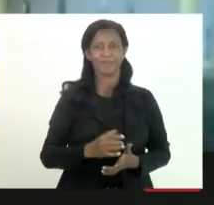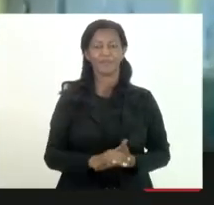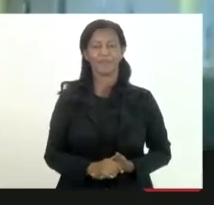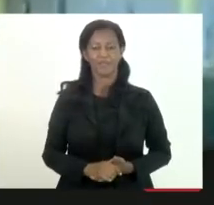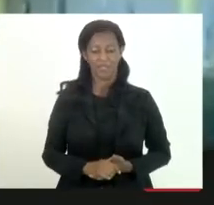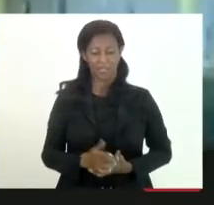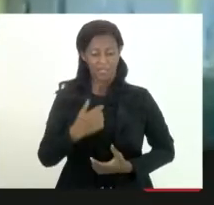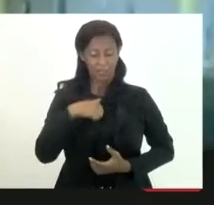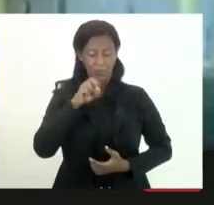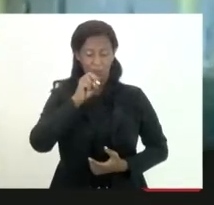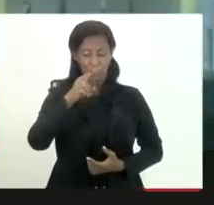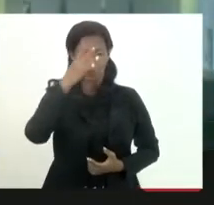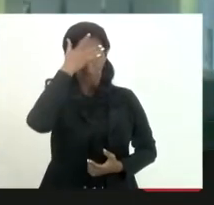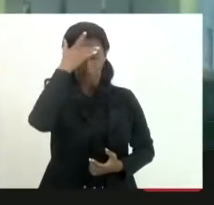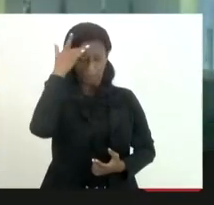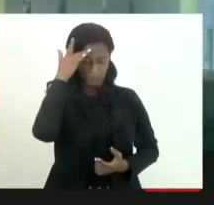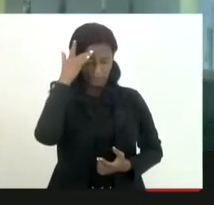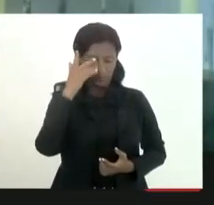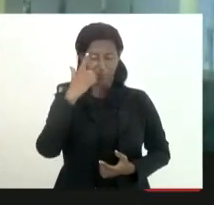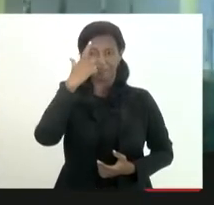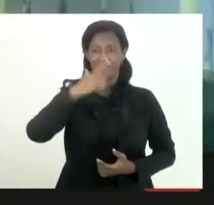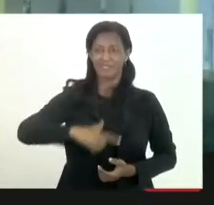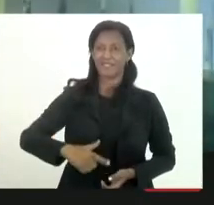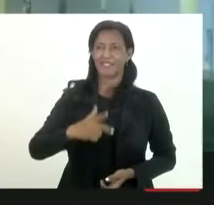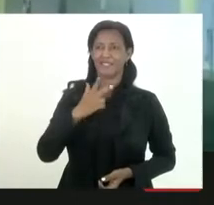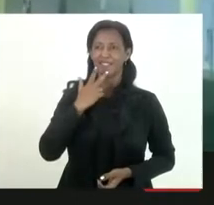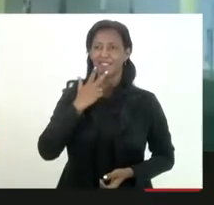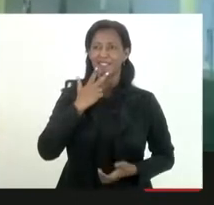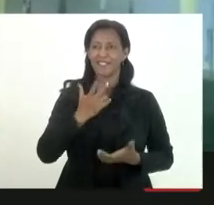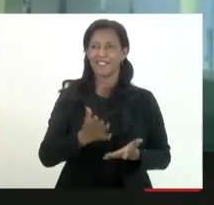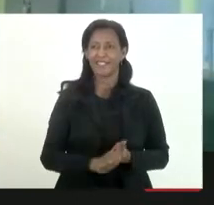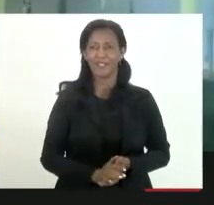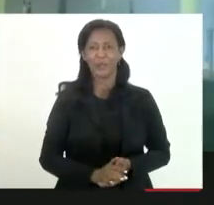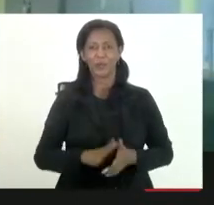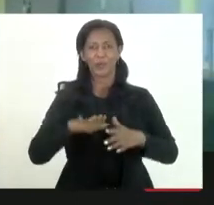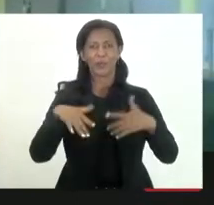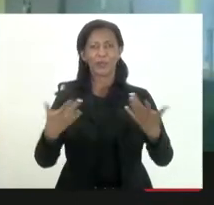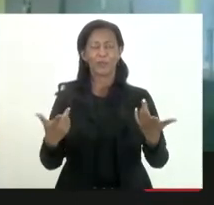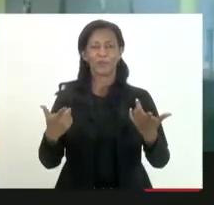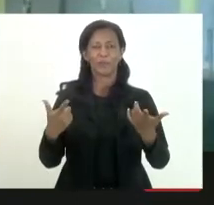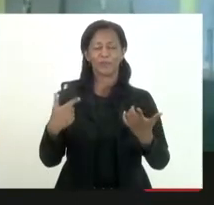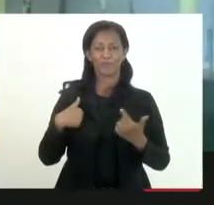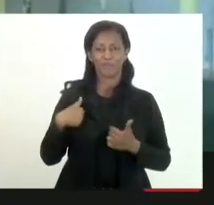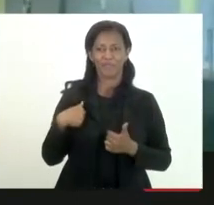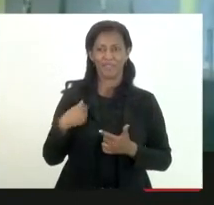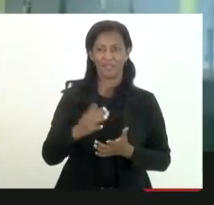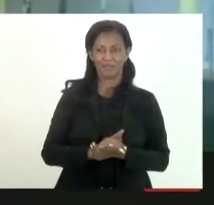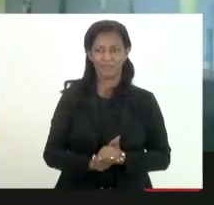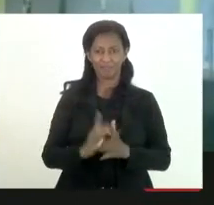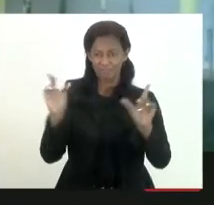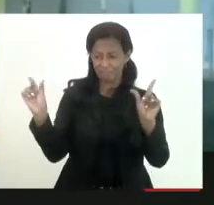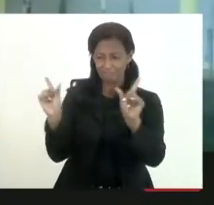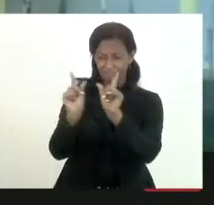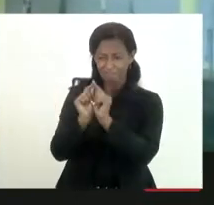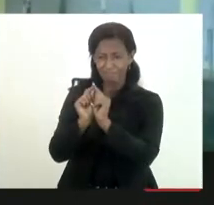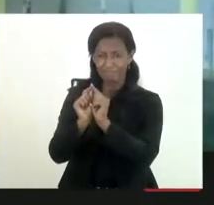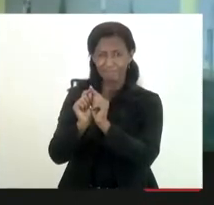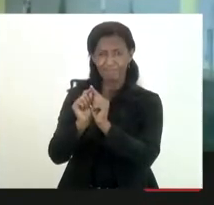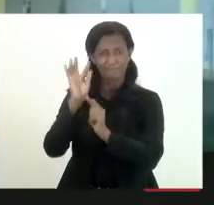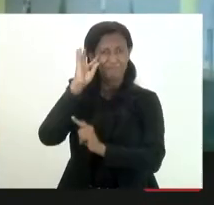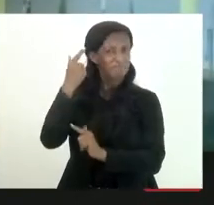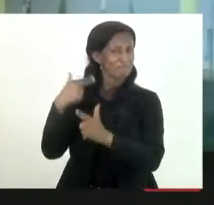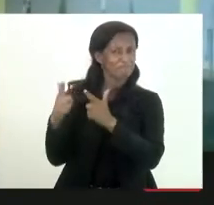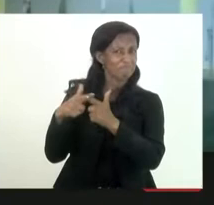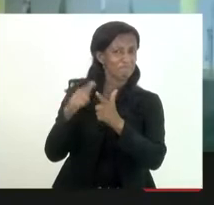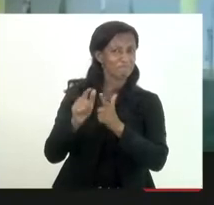Eu sou uma pessoa que as pessoas dizem que eu problematizo tudo, eu faço problemas em questões mínimas. Mas